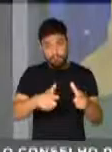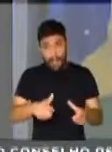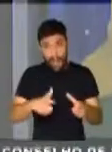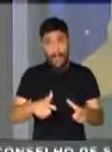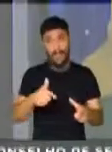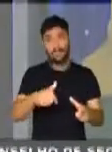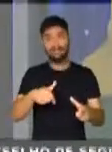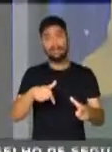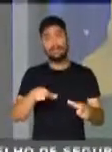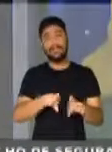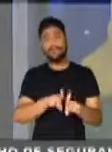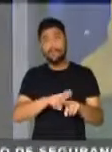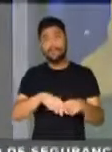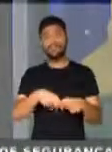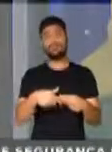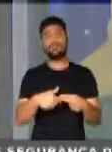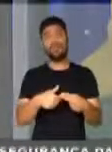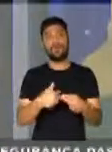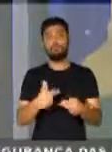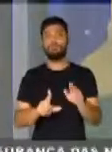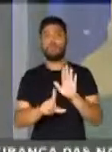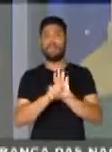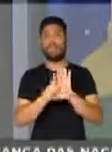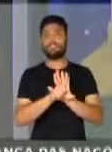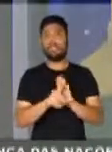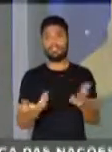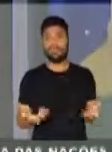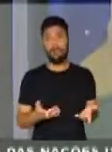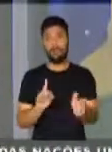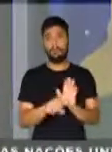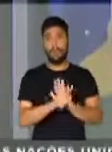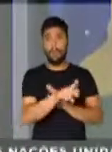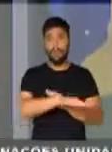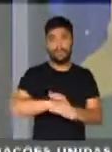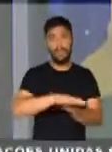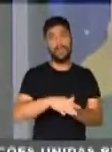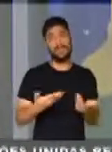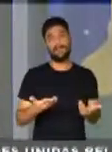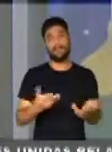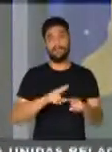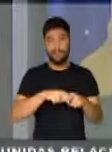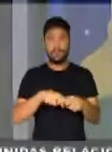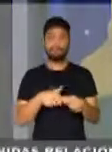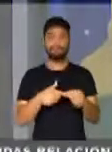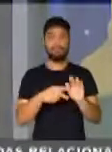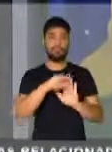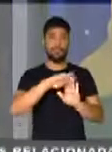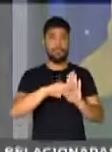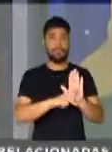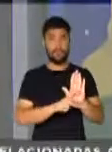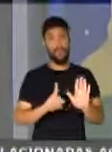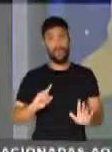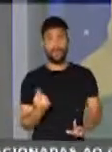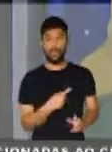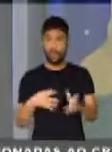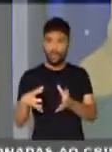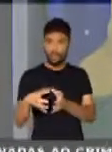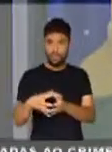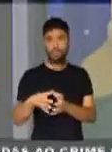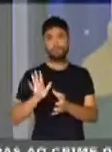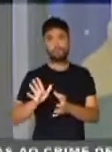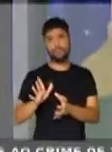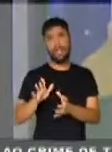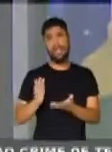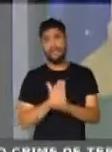legislação é o que faz essa medida provisória ficar do tamanho que ela está. Então, eu quero fazer um apelo aqui. A nossa bancada já fez